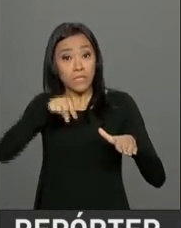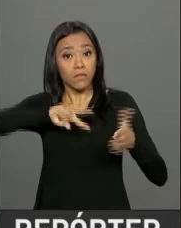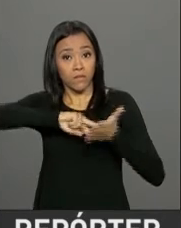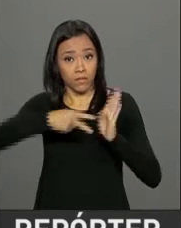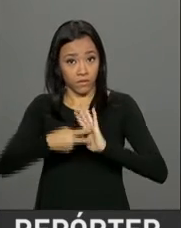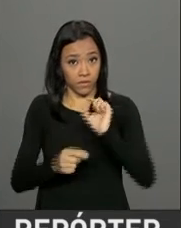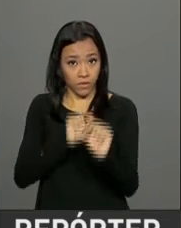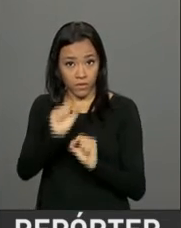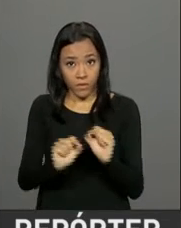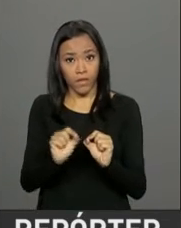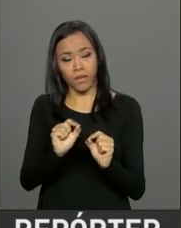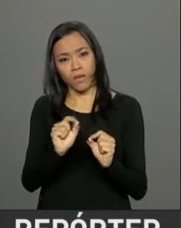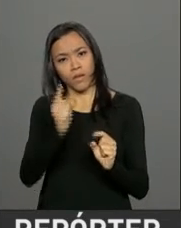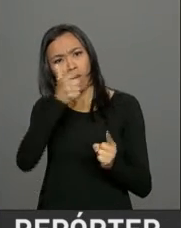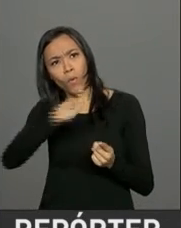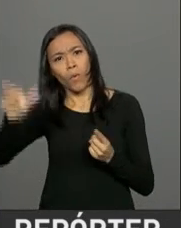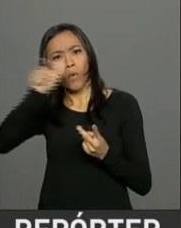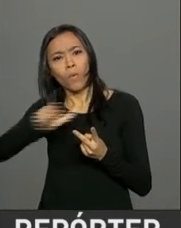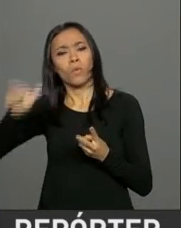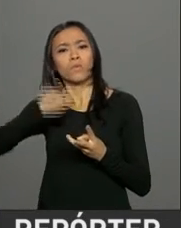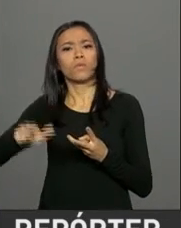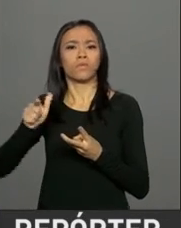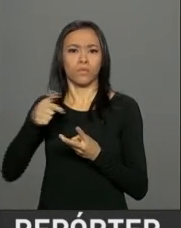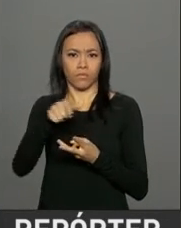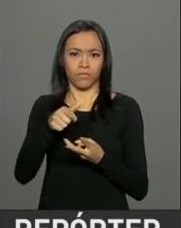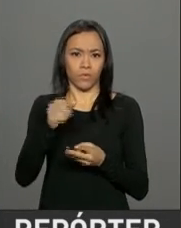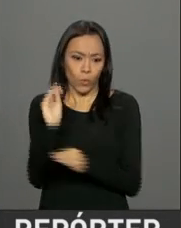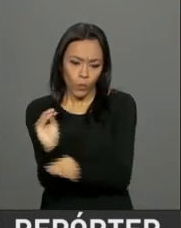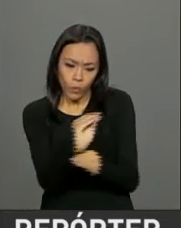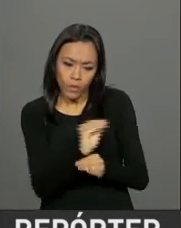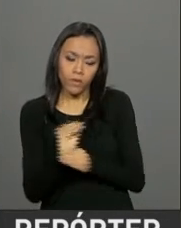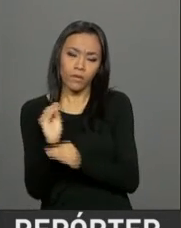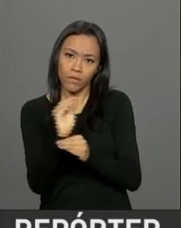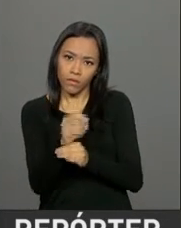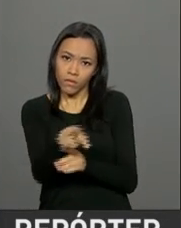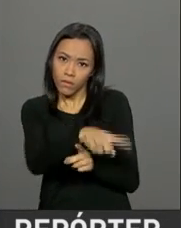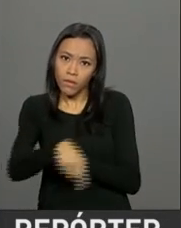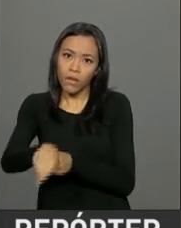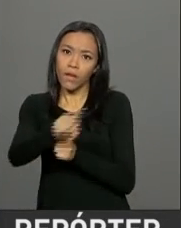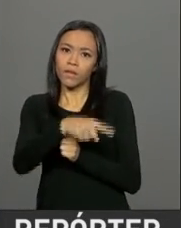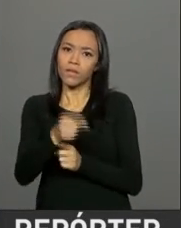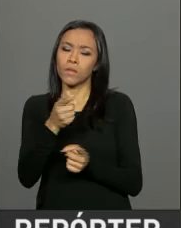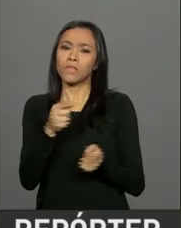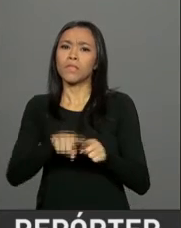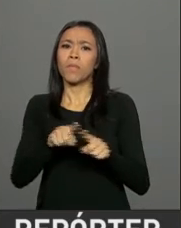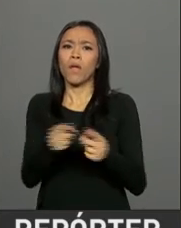o que representa, entre outros serviços ambientais, oferta de